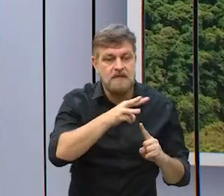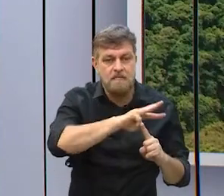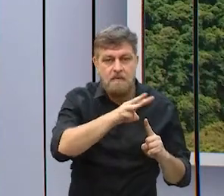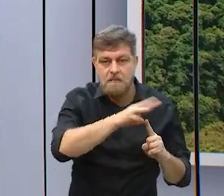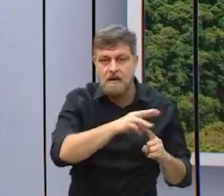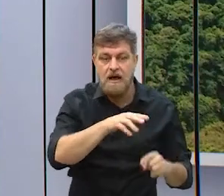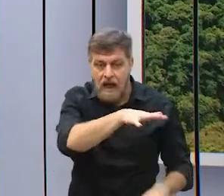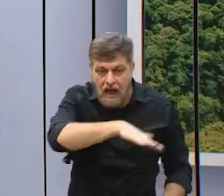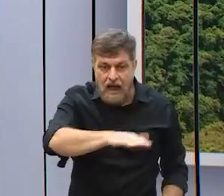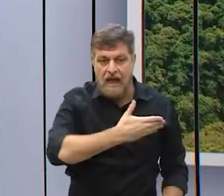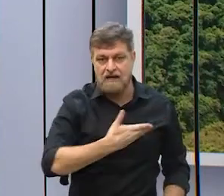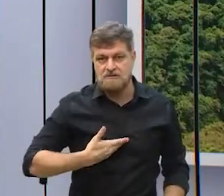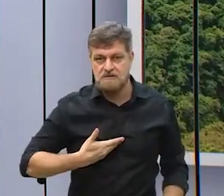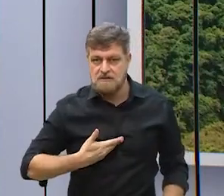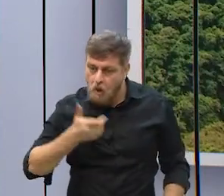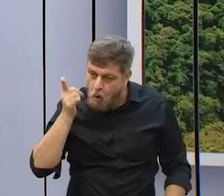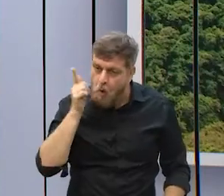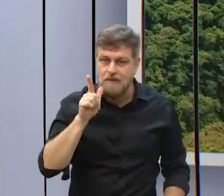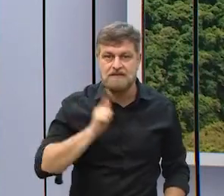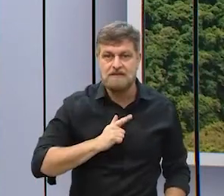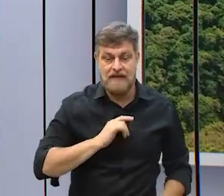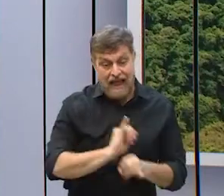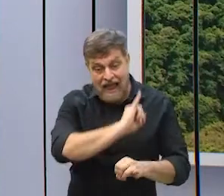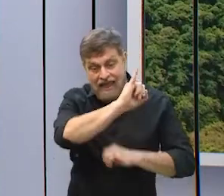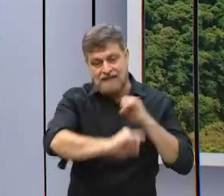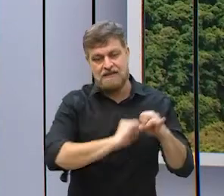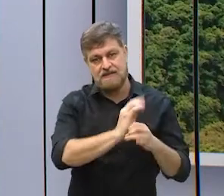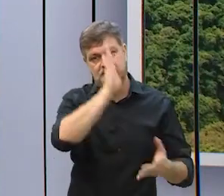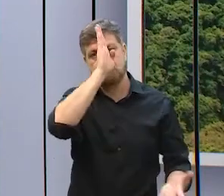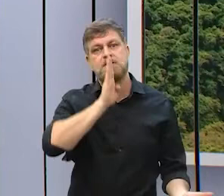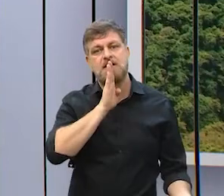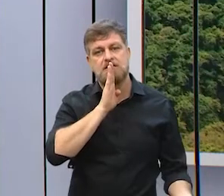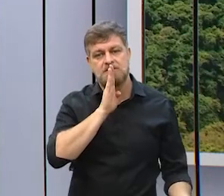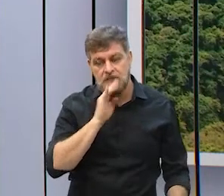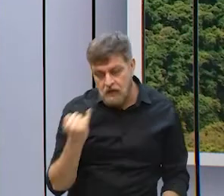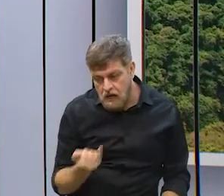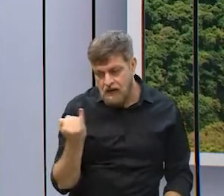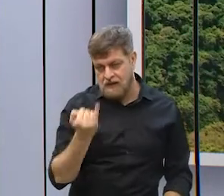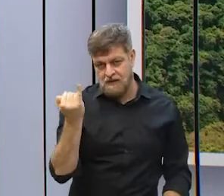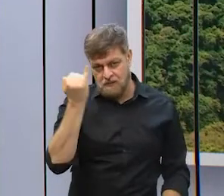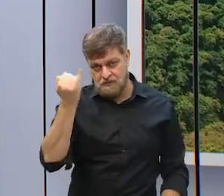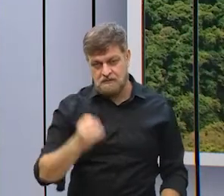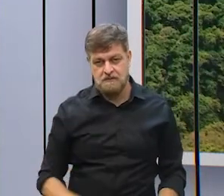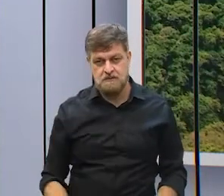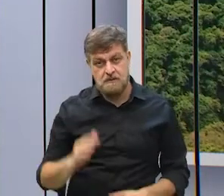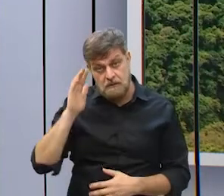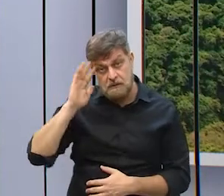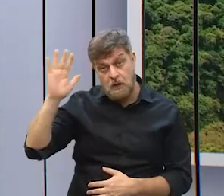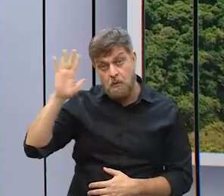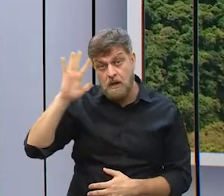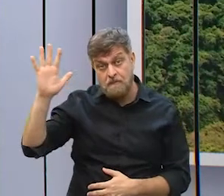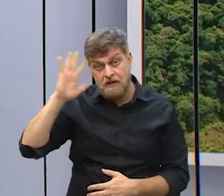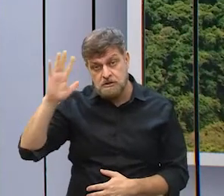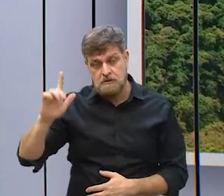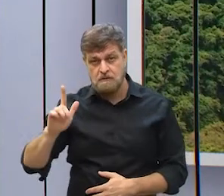programas sociais importantes na cidade, entende? Então, eu imagino que existem